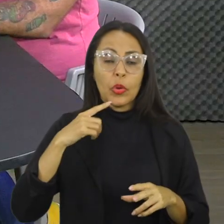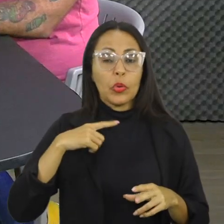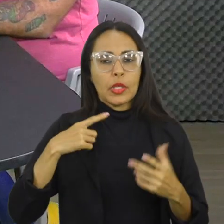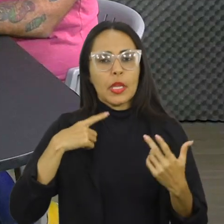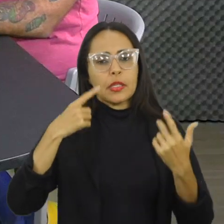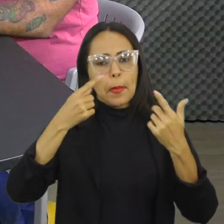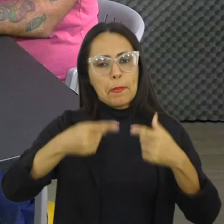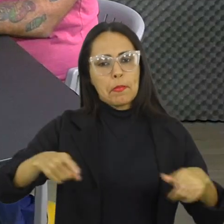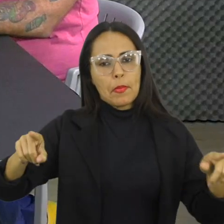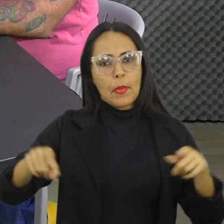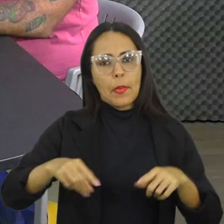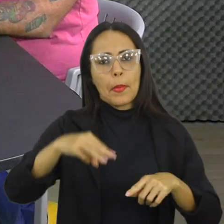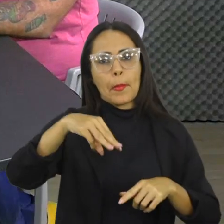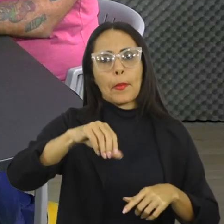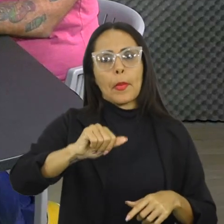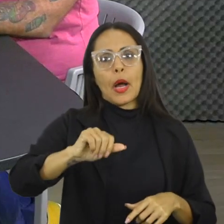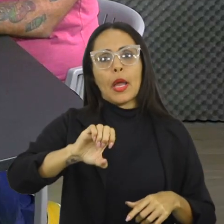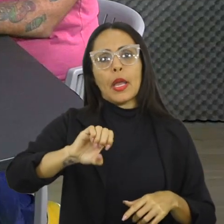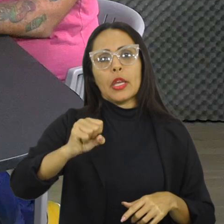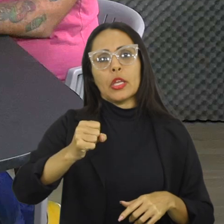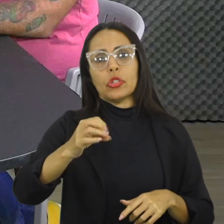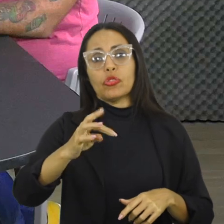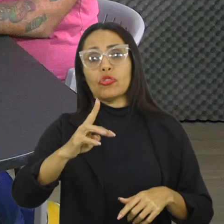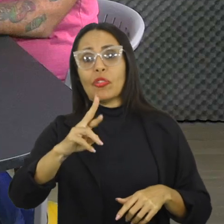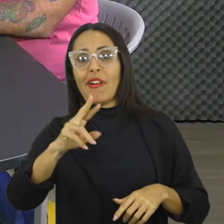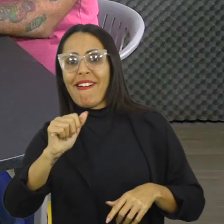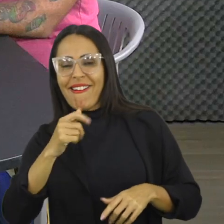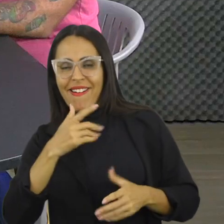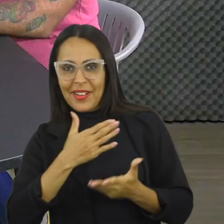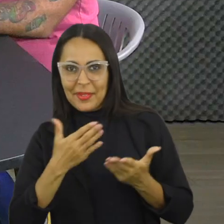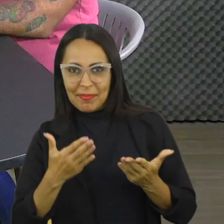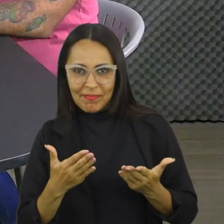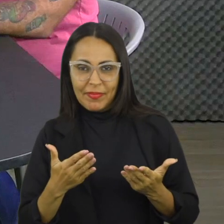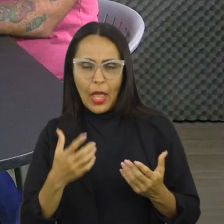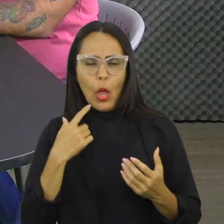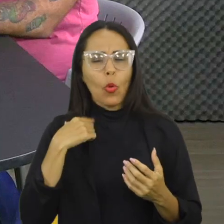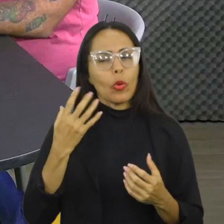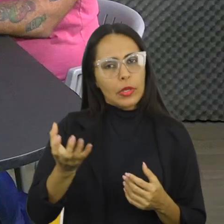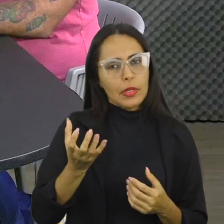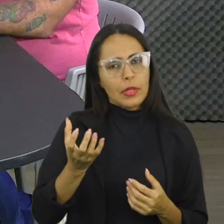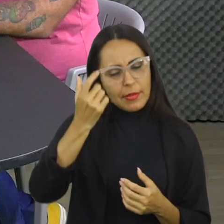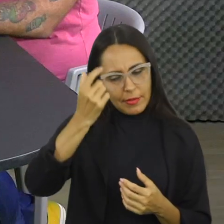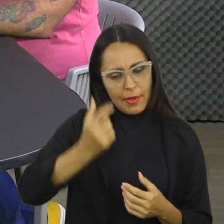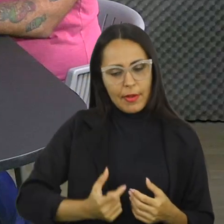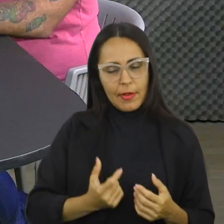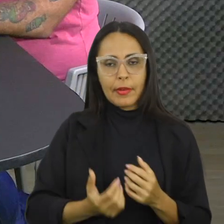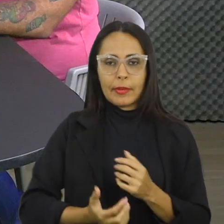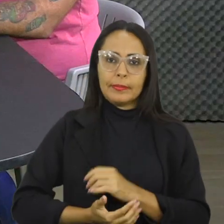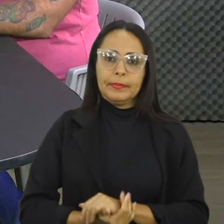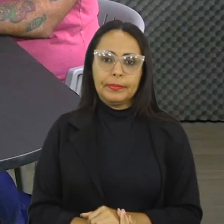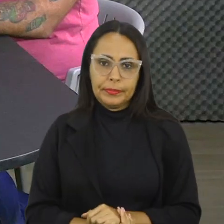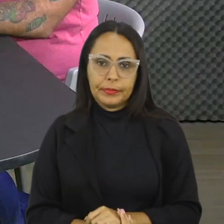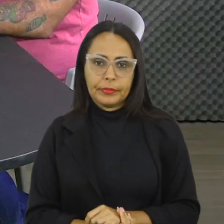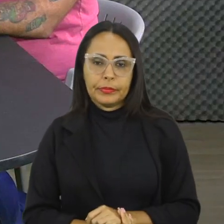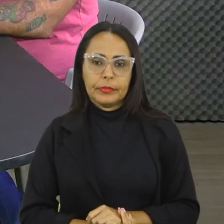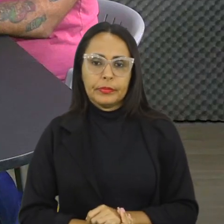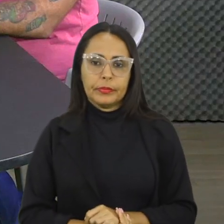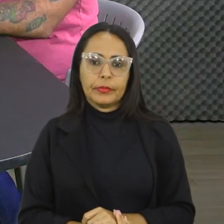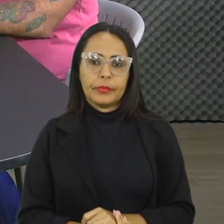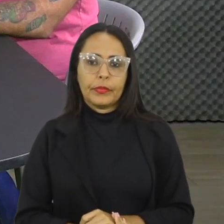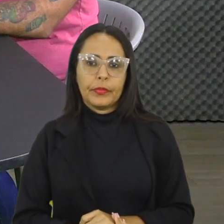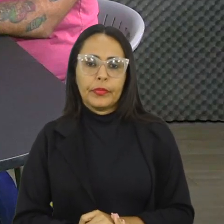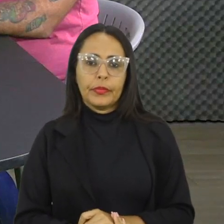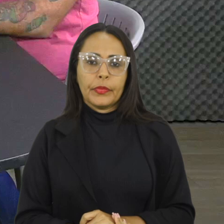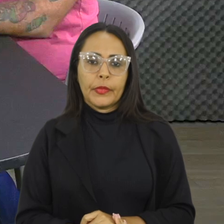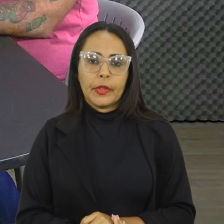maestra. Eu não falo nem maestrina, porque ela é uma palavra diminutiva, né? Maestro, homem, maestra,